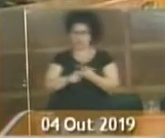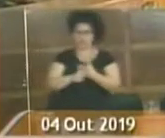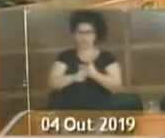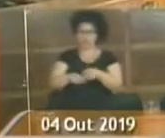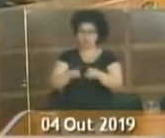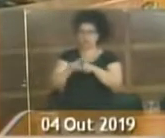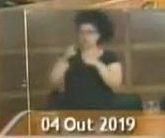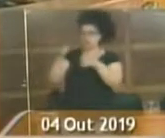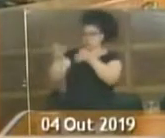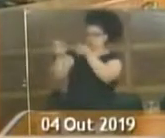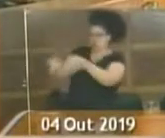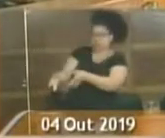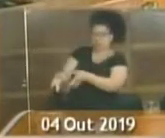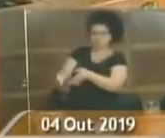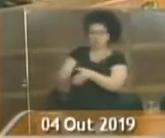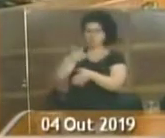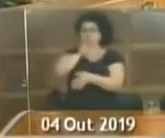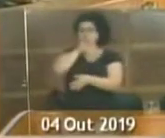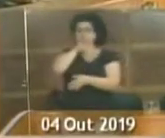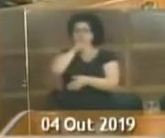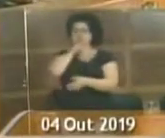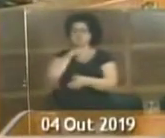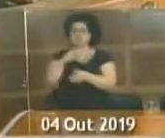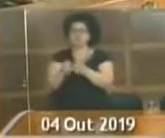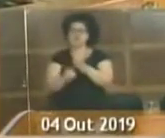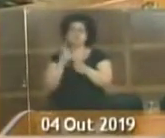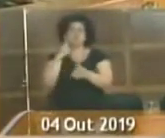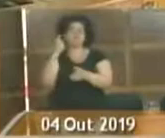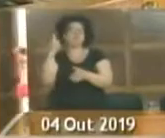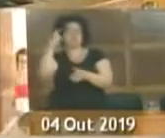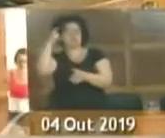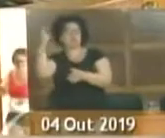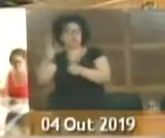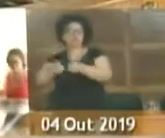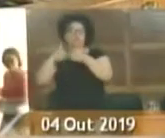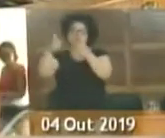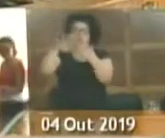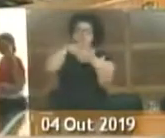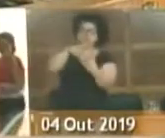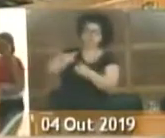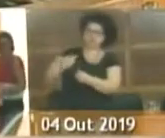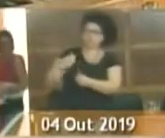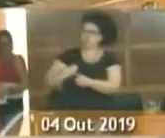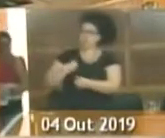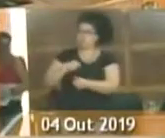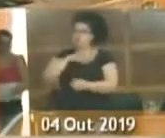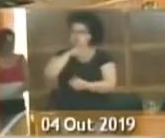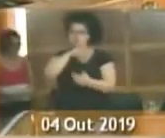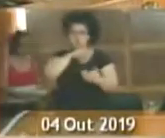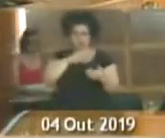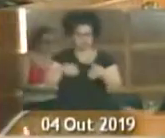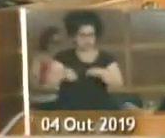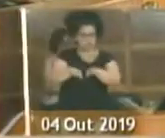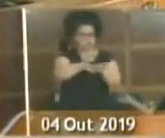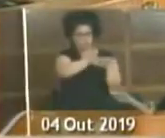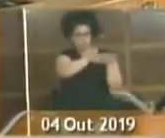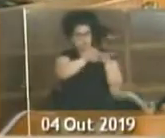animais. Construir um mundo onde os homens e os animais vivam em harmonia